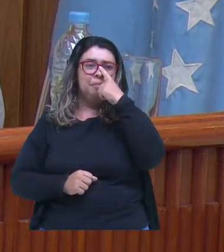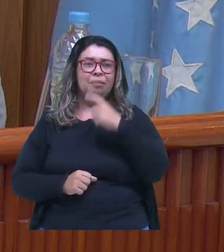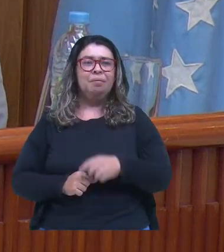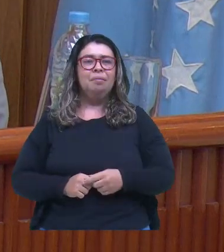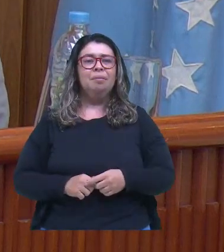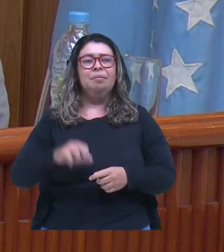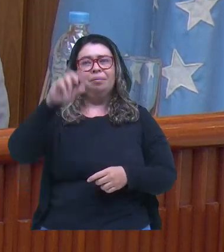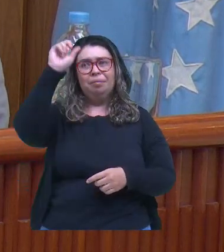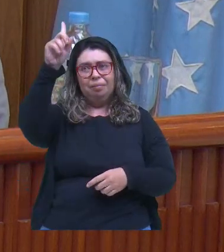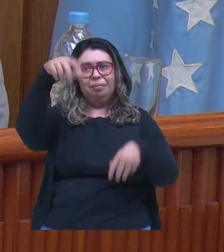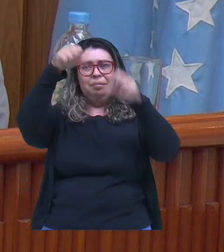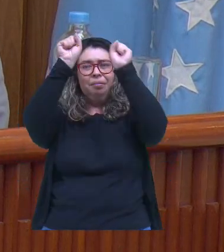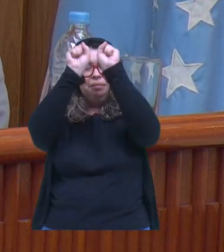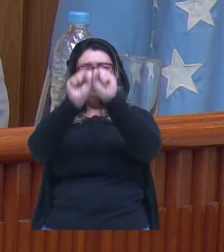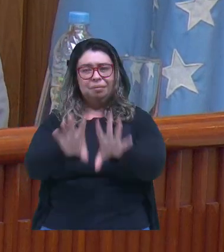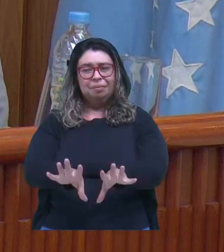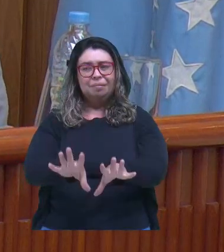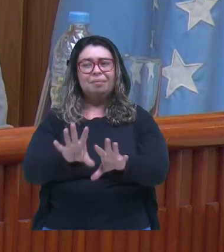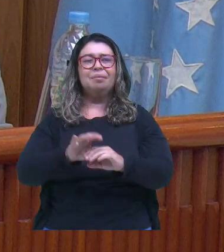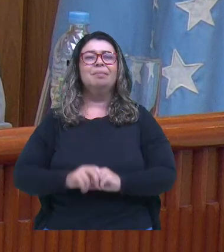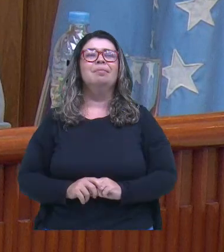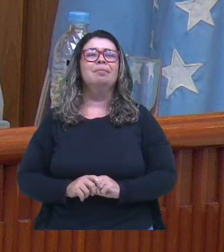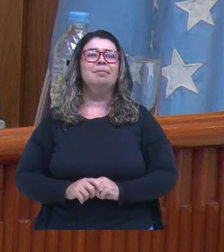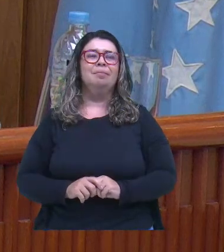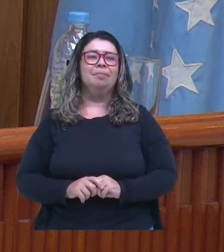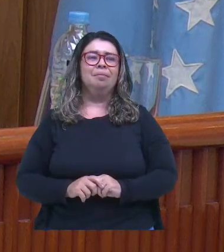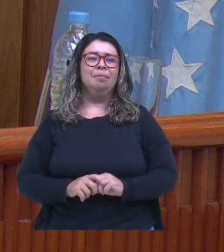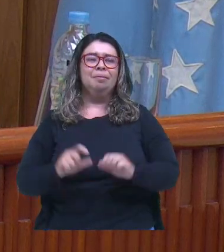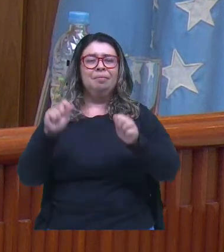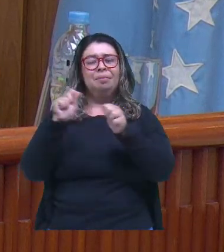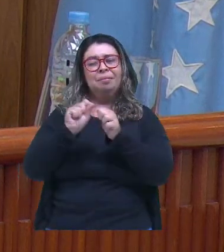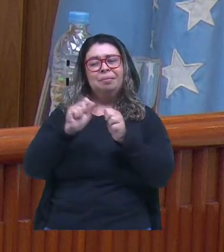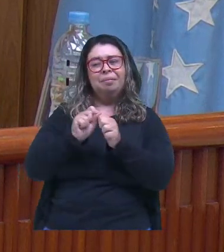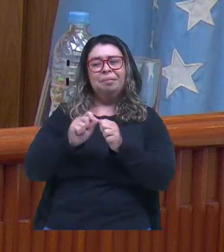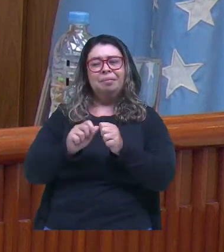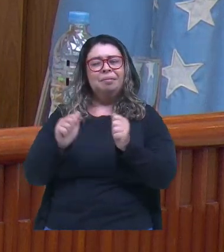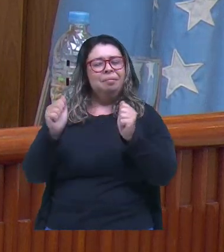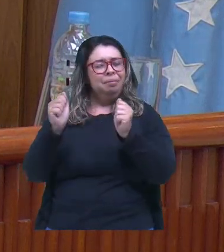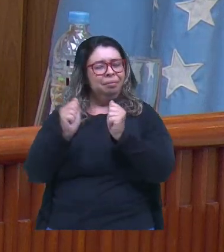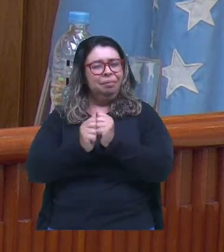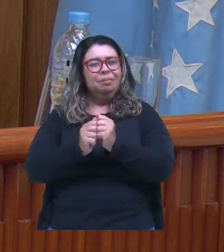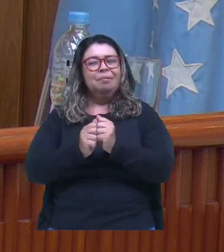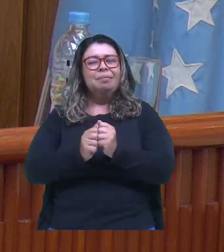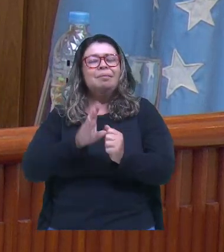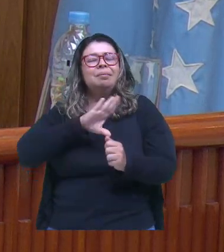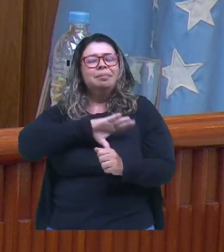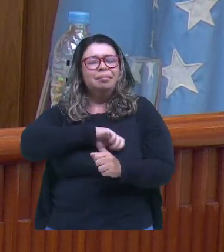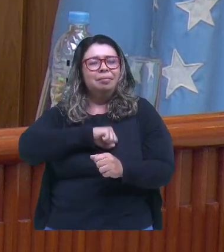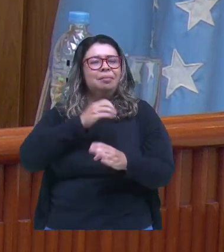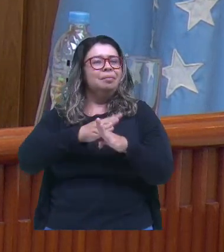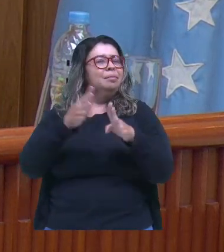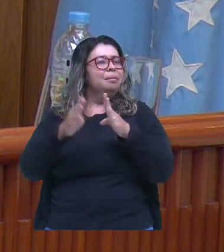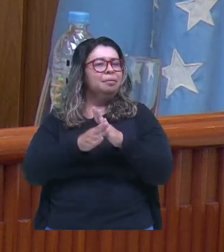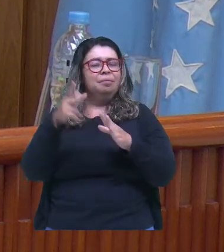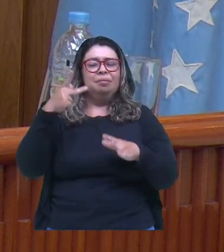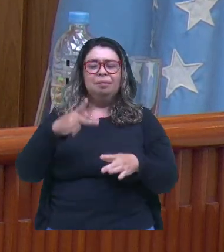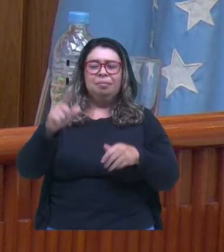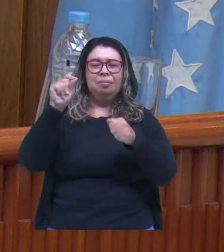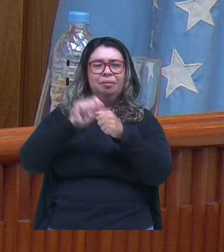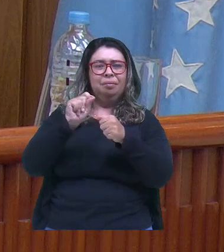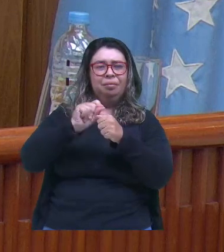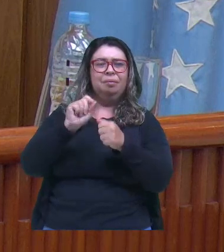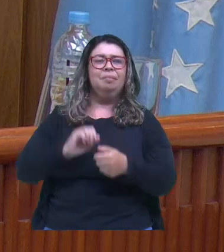Deus abençoa. Façamos com excelência tudo o que formos fazer, façamos